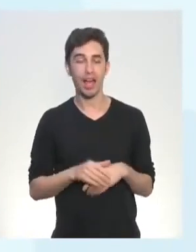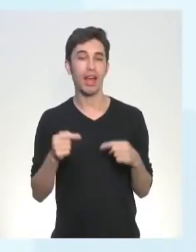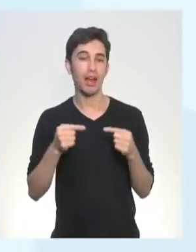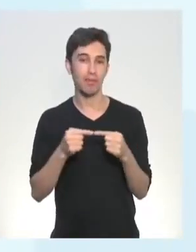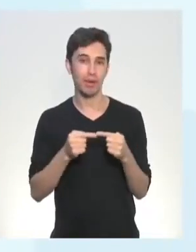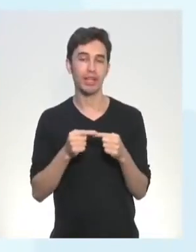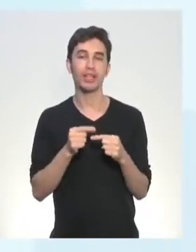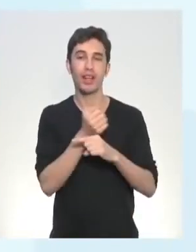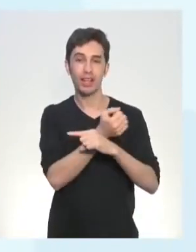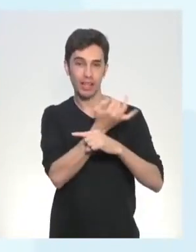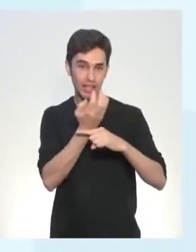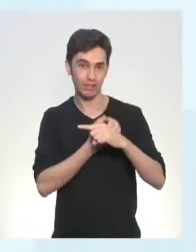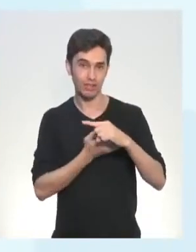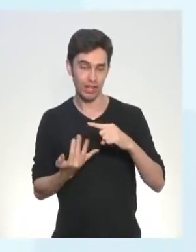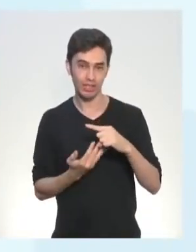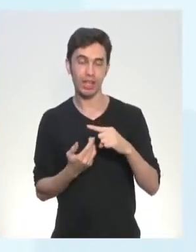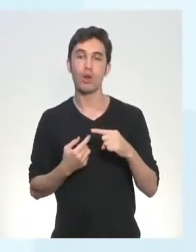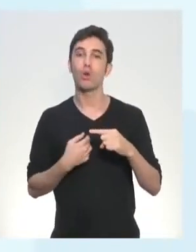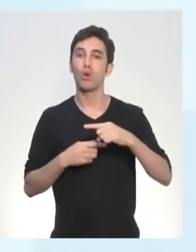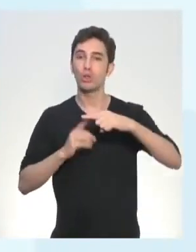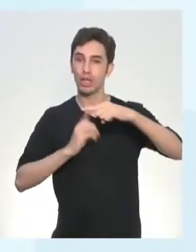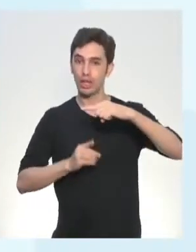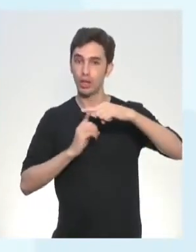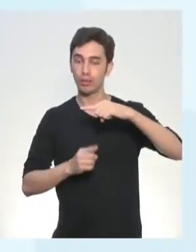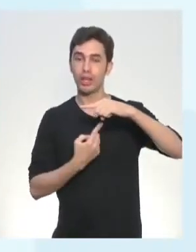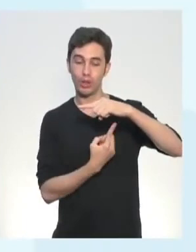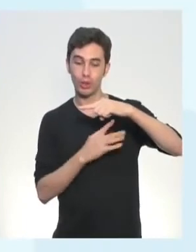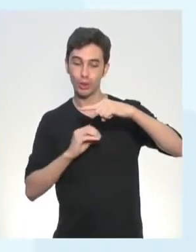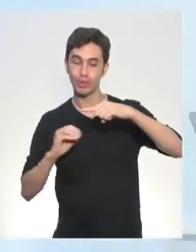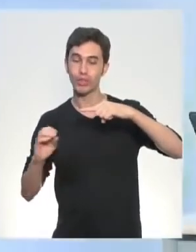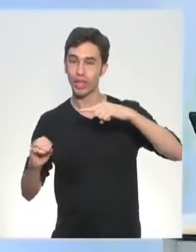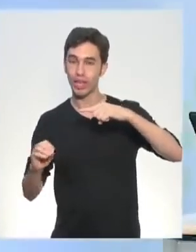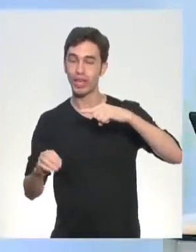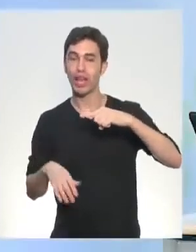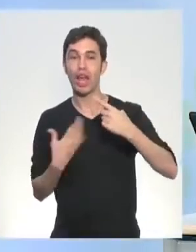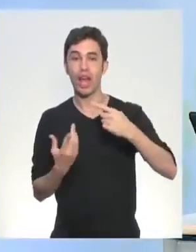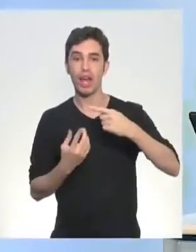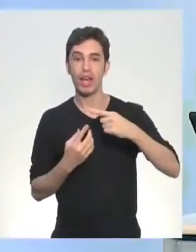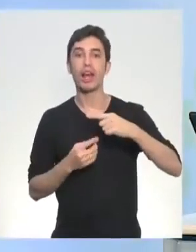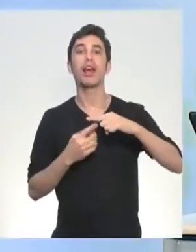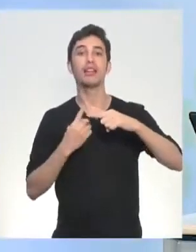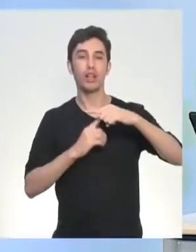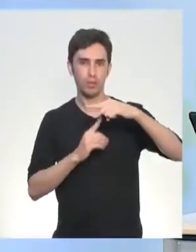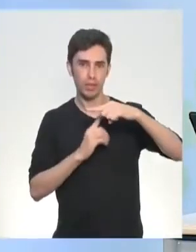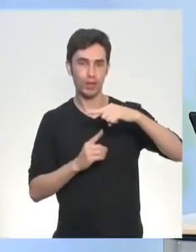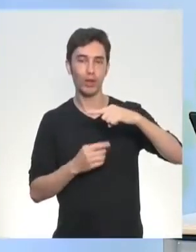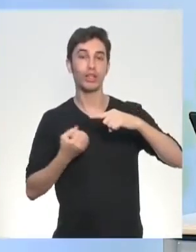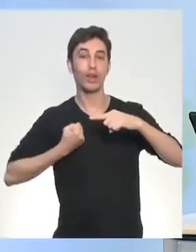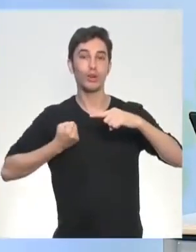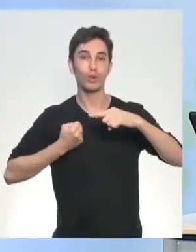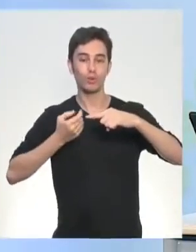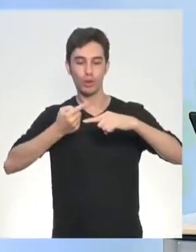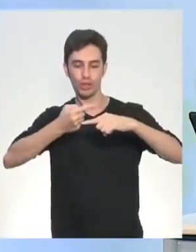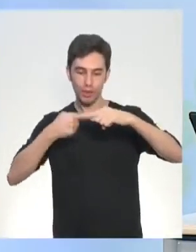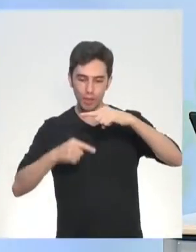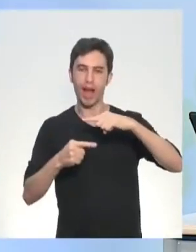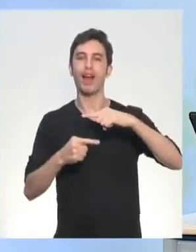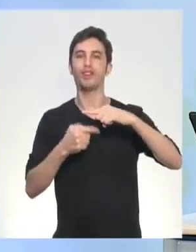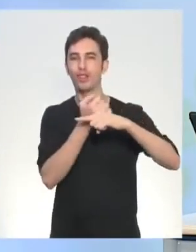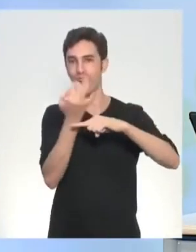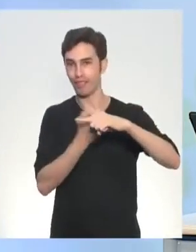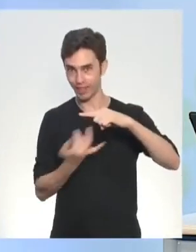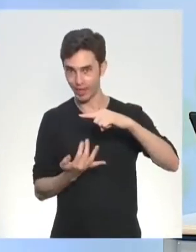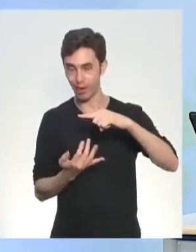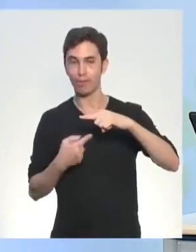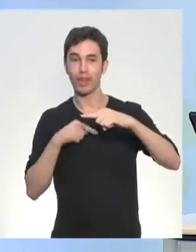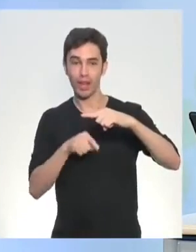aquelas frações com denominador 100. Denominador é o número de baixo? É. Então, quando a gente tem uma fração onde o número